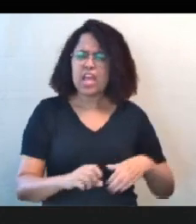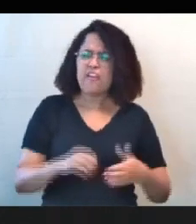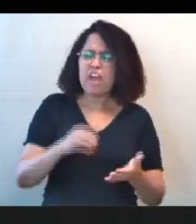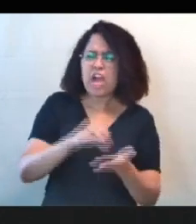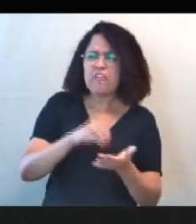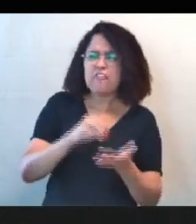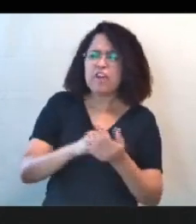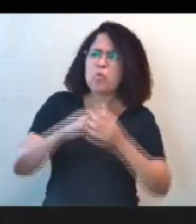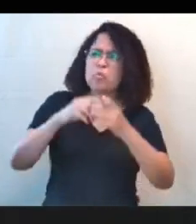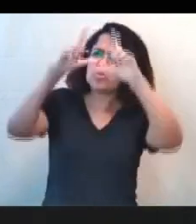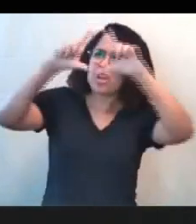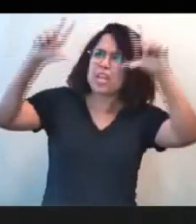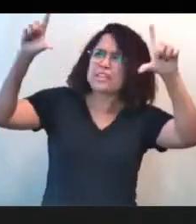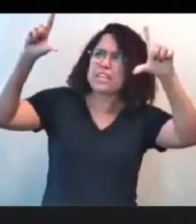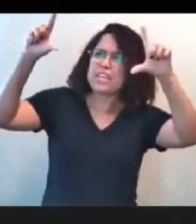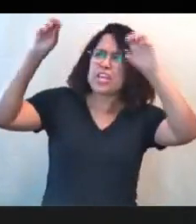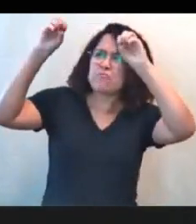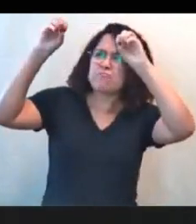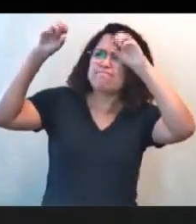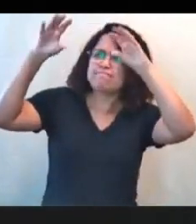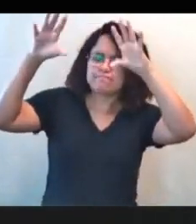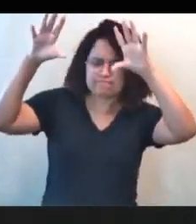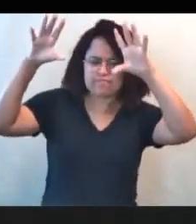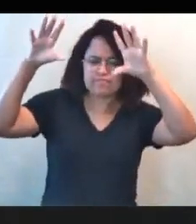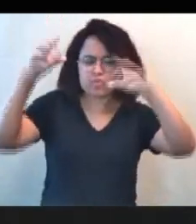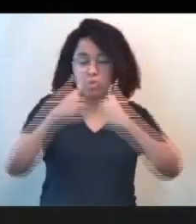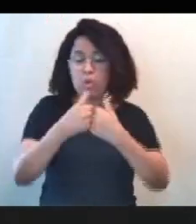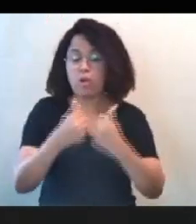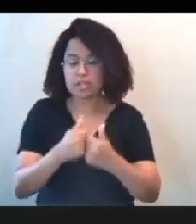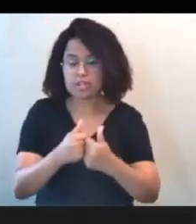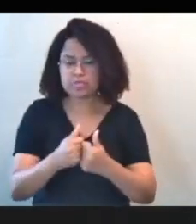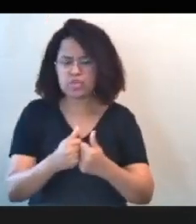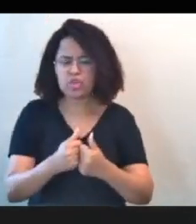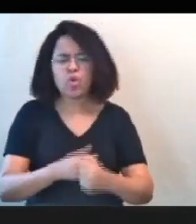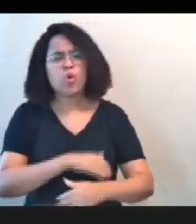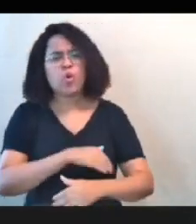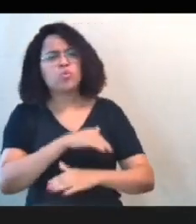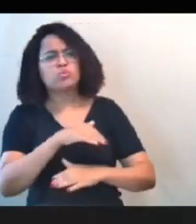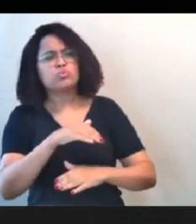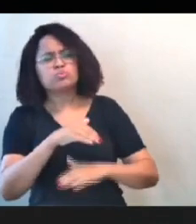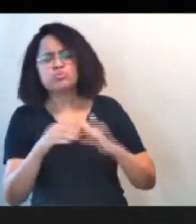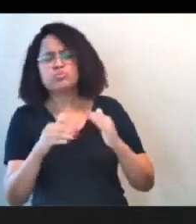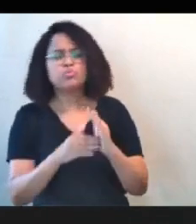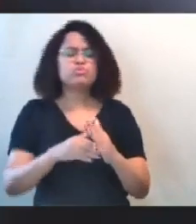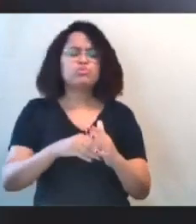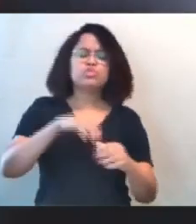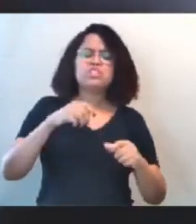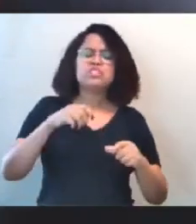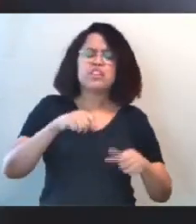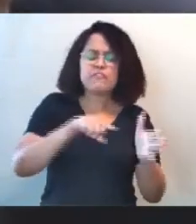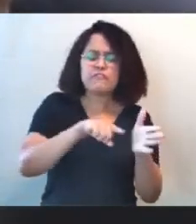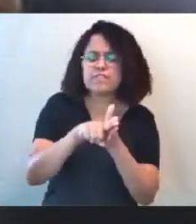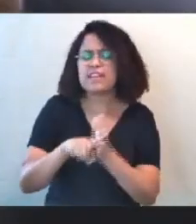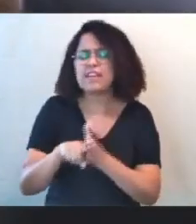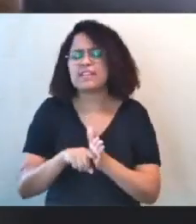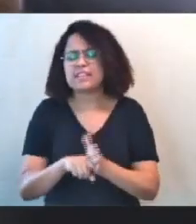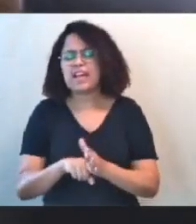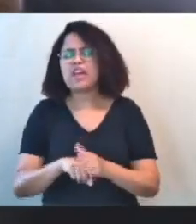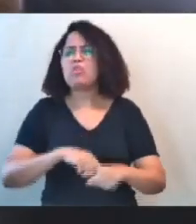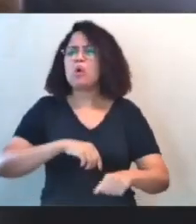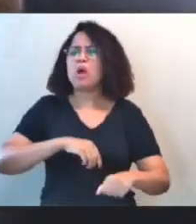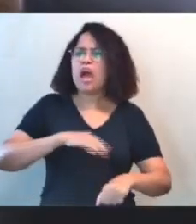do letreiro correto, tudo isso está sendo fiscalizado, aumentou a